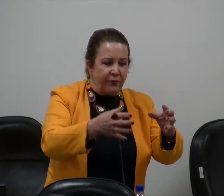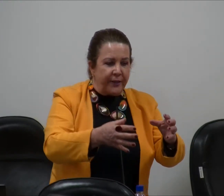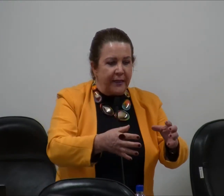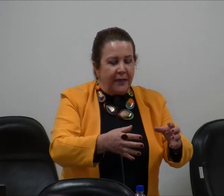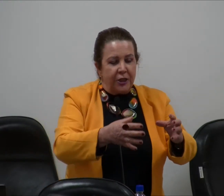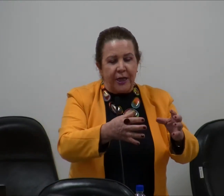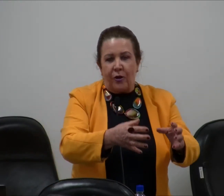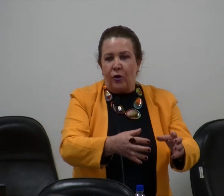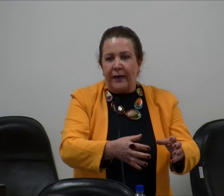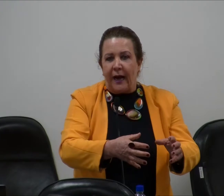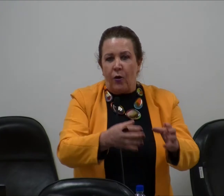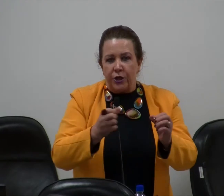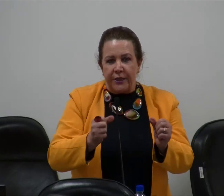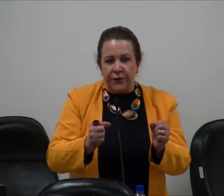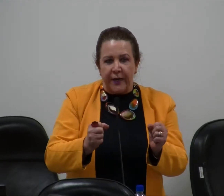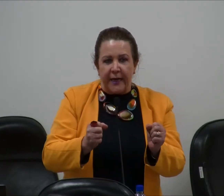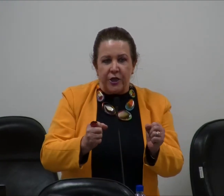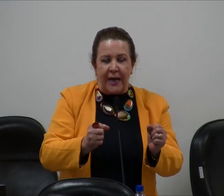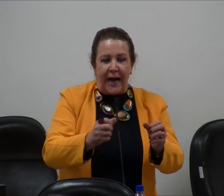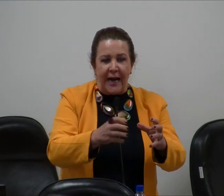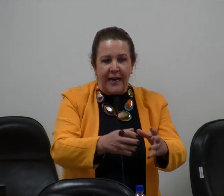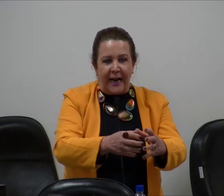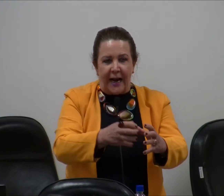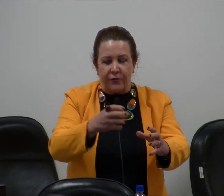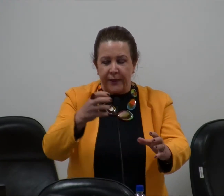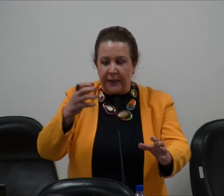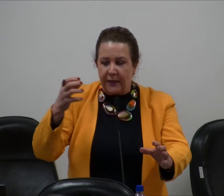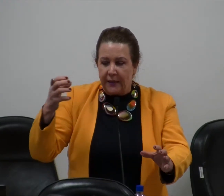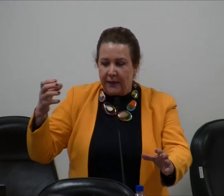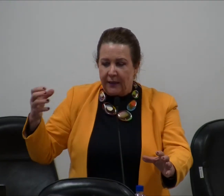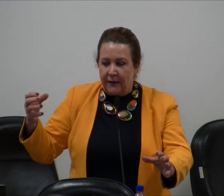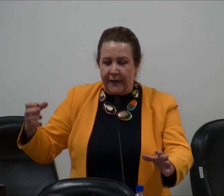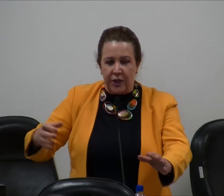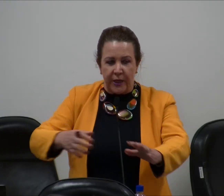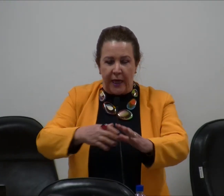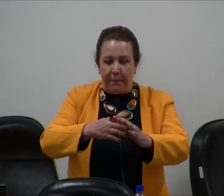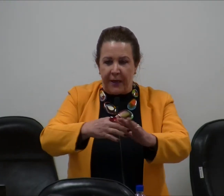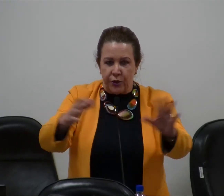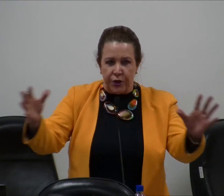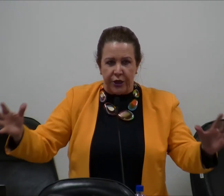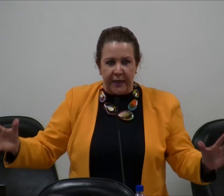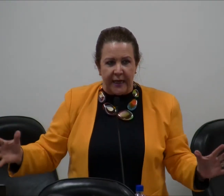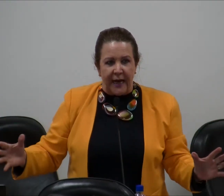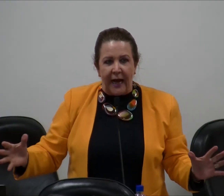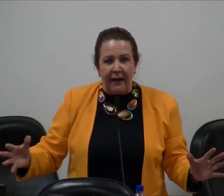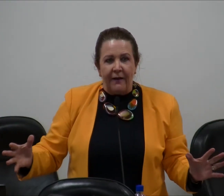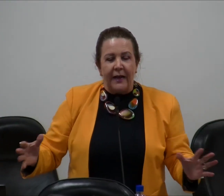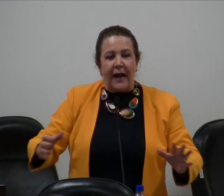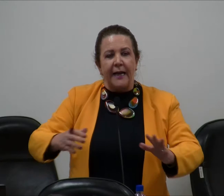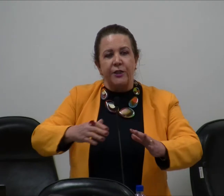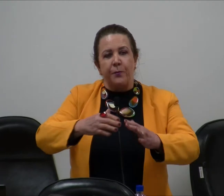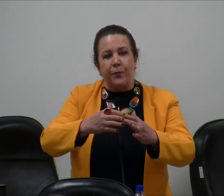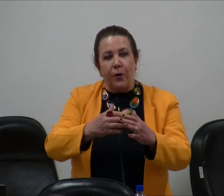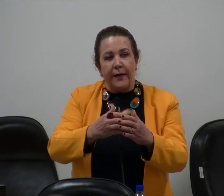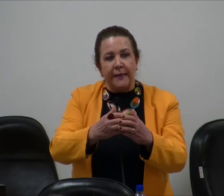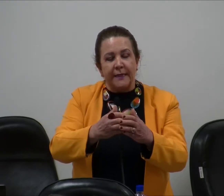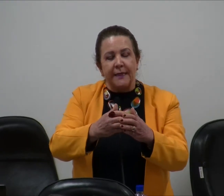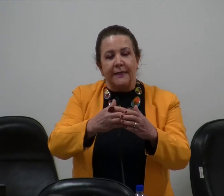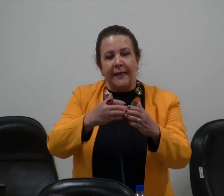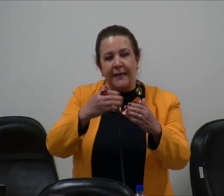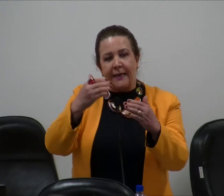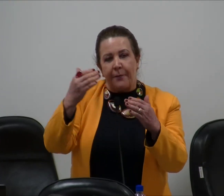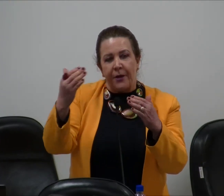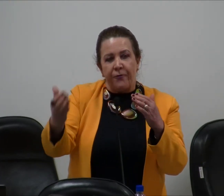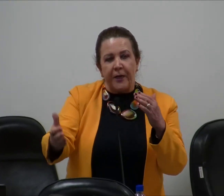a árvore e já colocar. Hoje é diferente, ela arranca a árvore, deixa aquela patioteira lá, aí